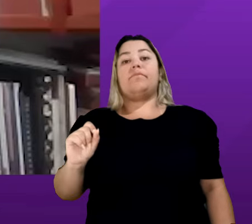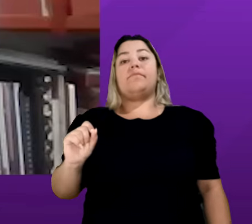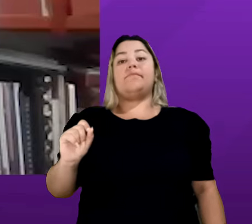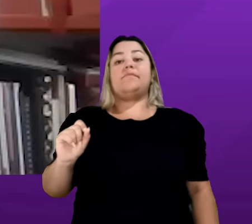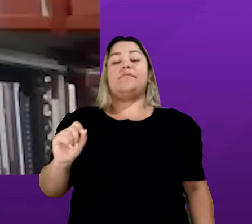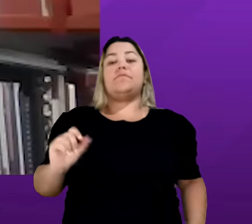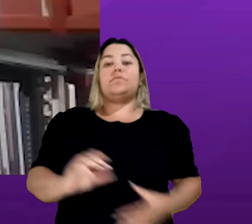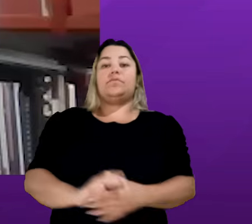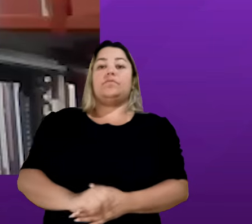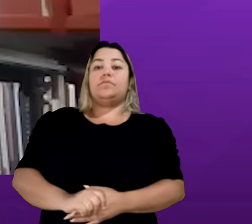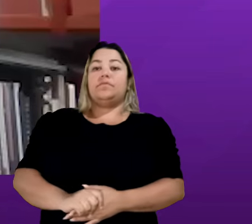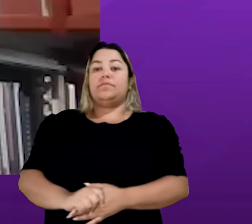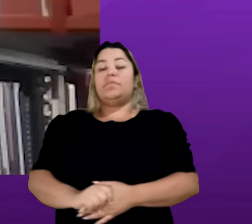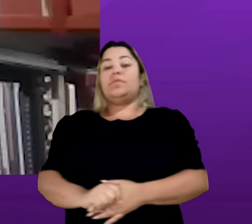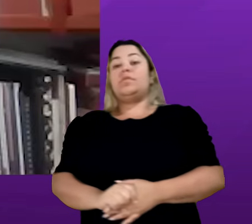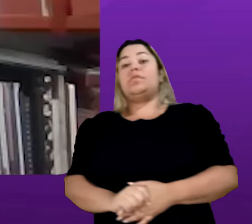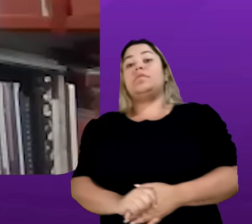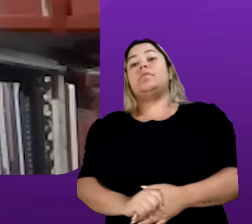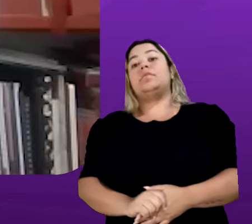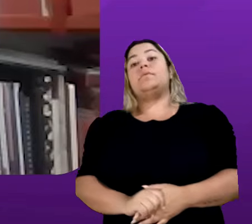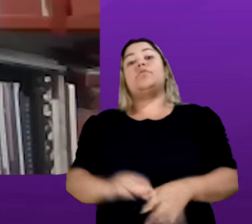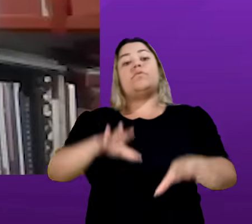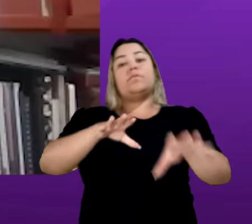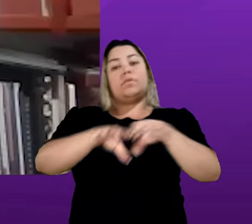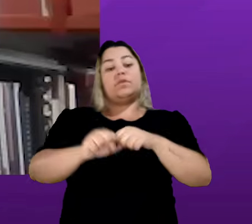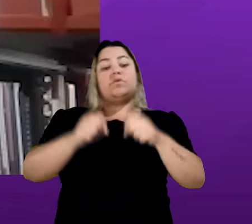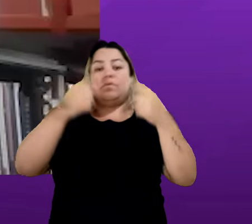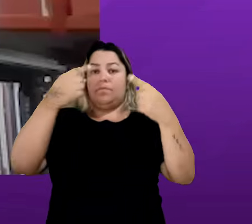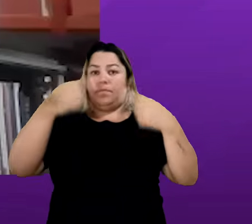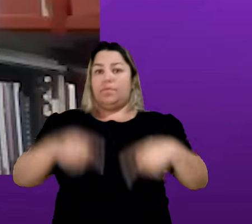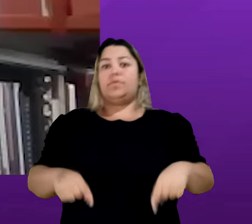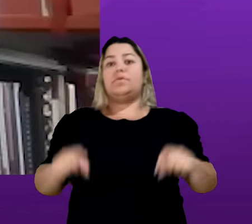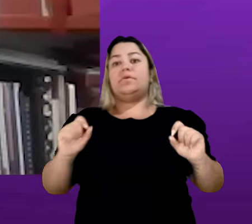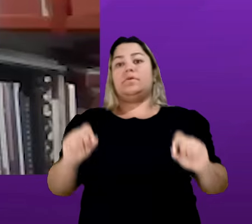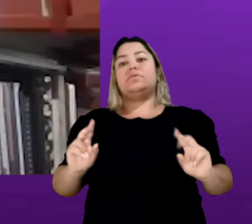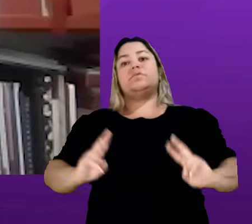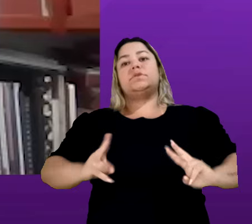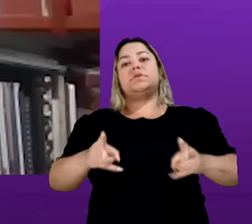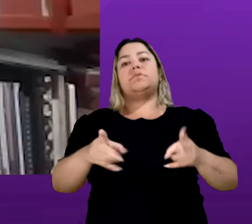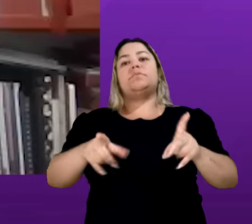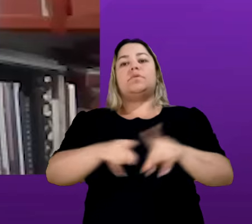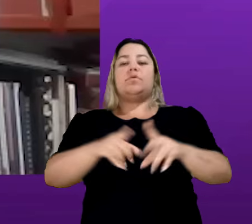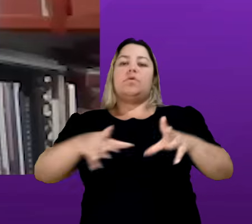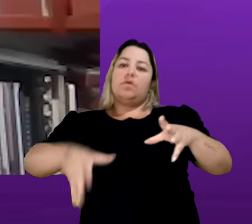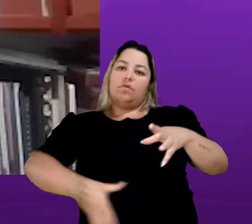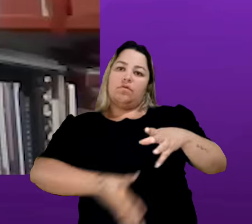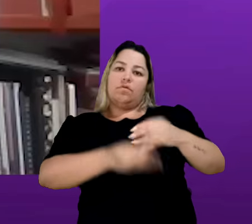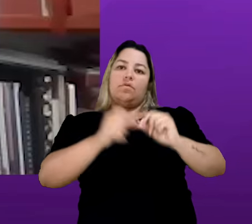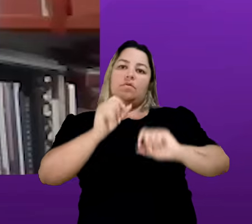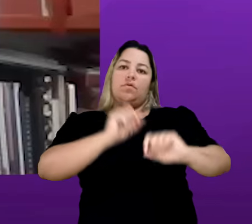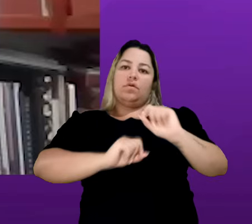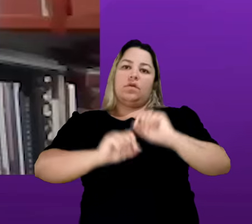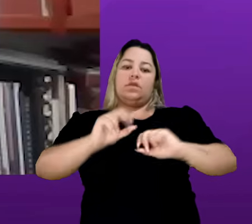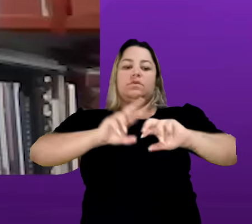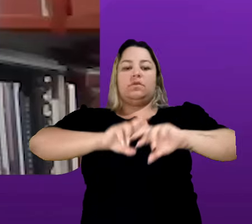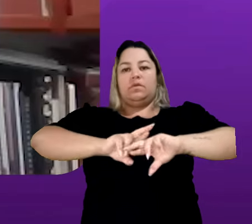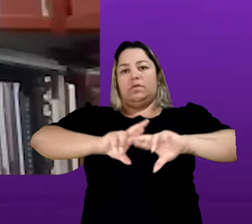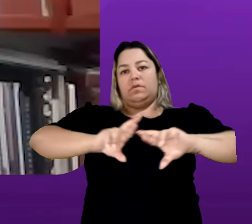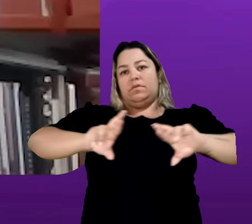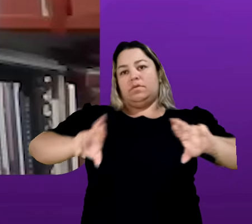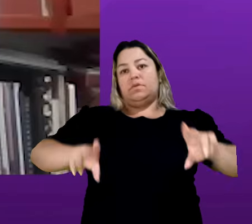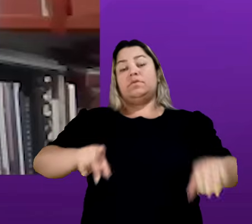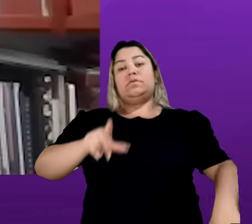foi um momento de formação política que eu sempre coloco que essa diferença de você